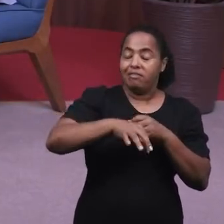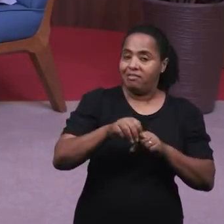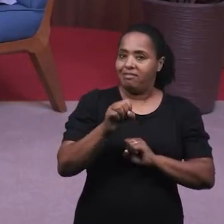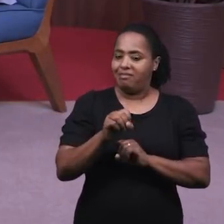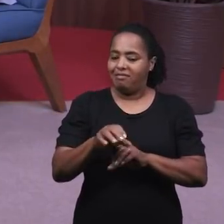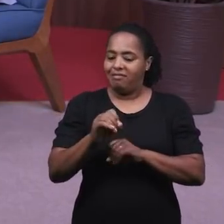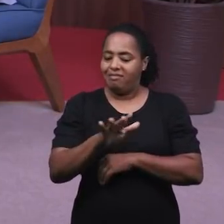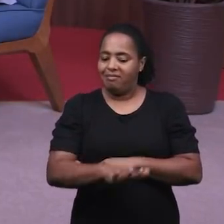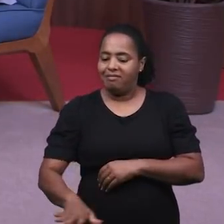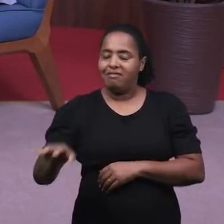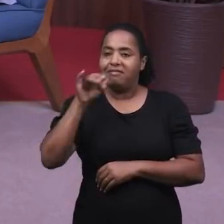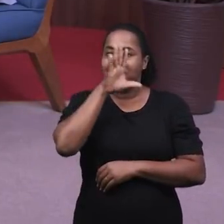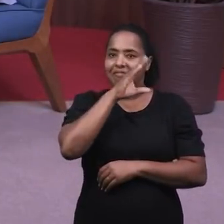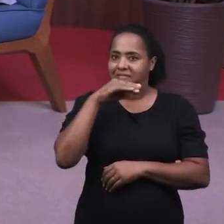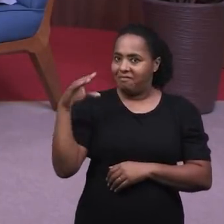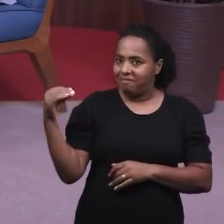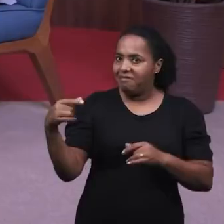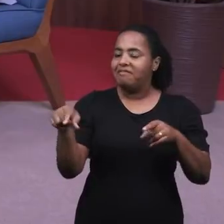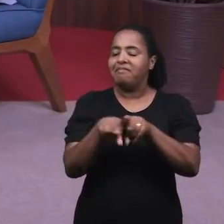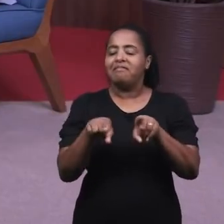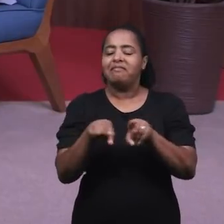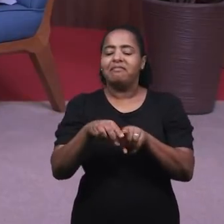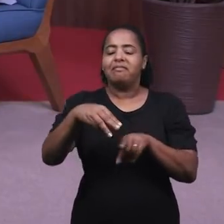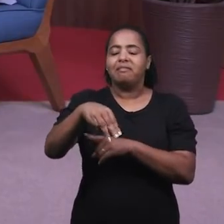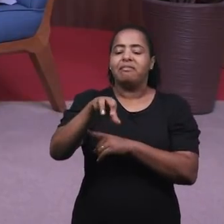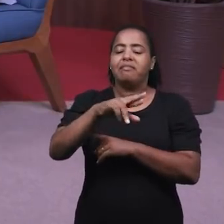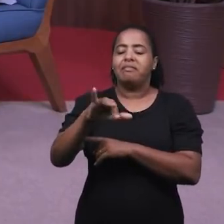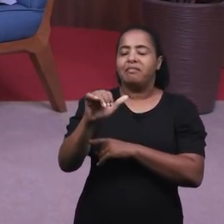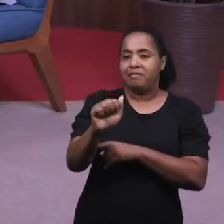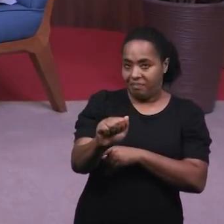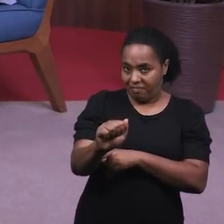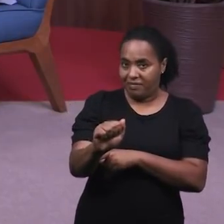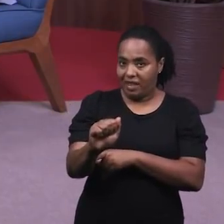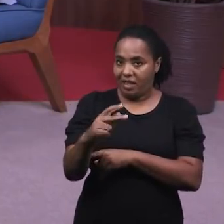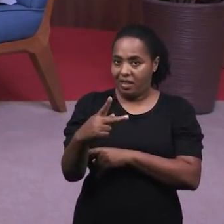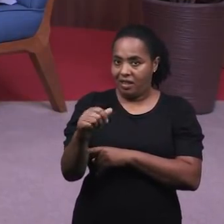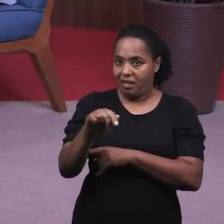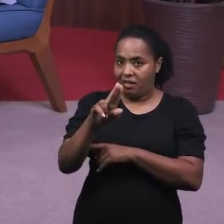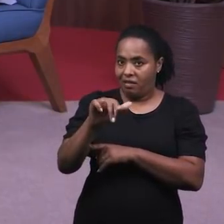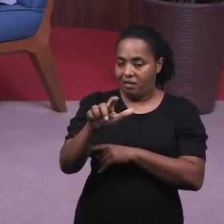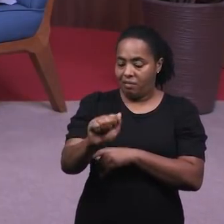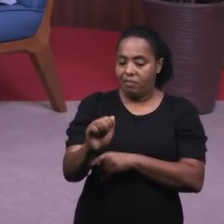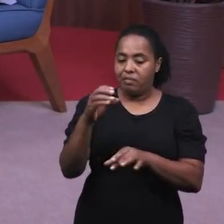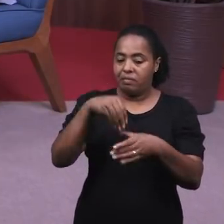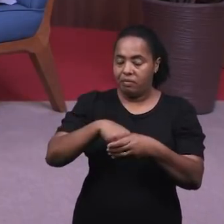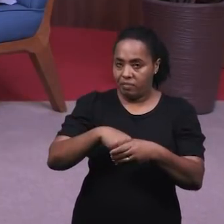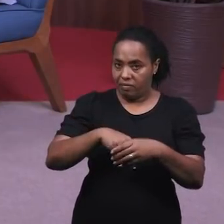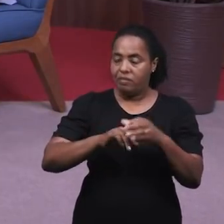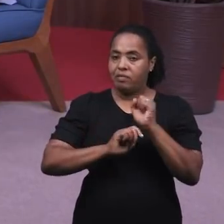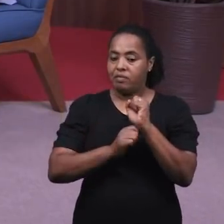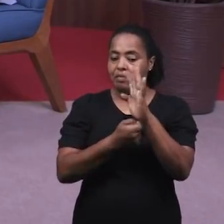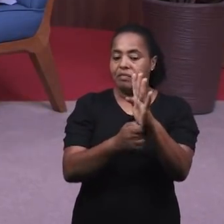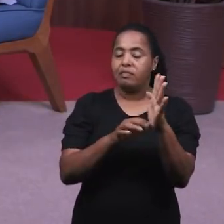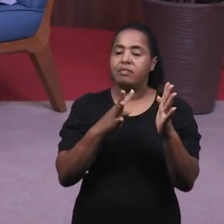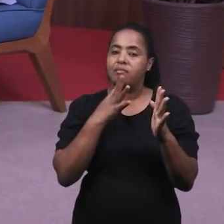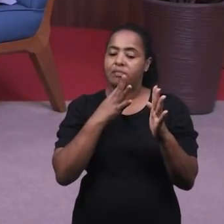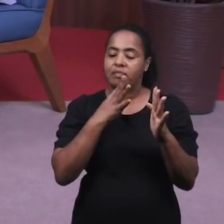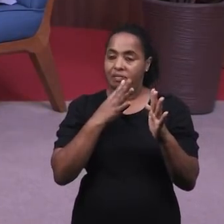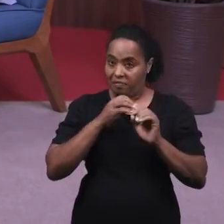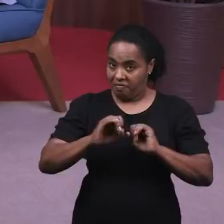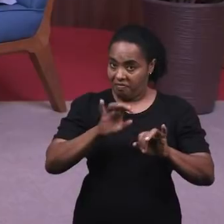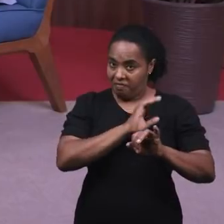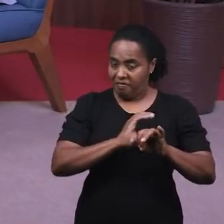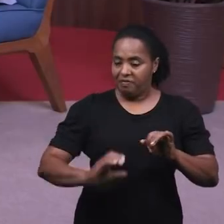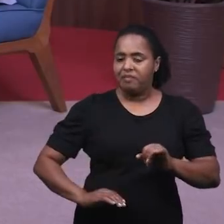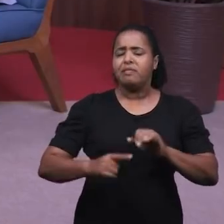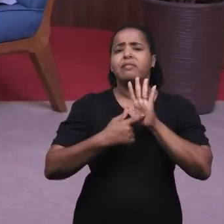crianças, intermediários e adolescentes, a professora Maria Paula Dalla, dentro do tema Conhecendo o Mistério do Evangelho de Cristo, vai falar